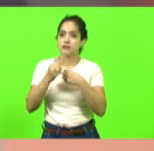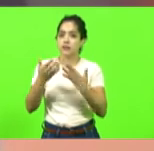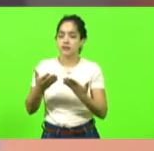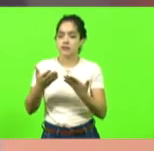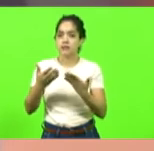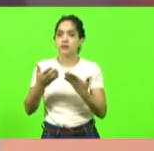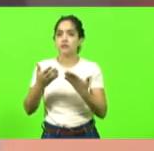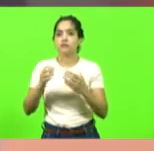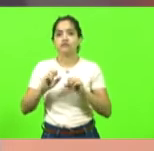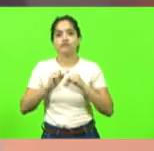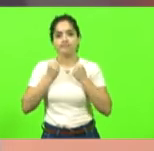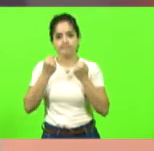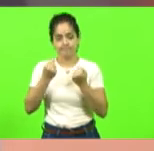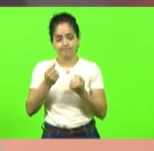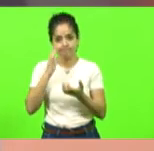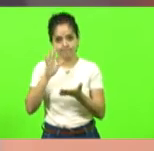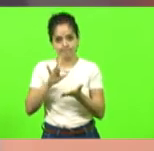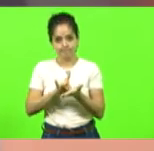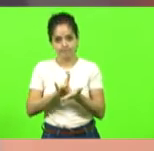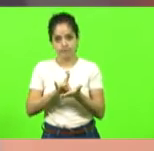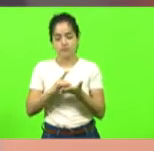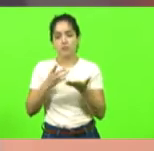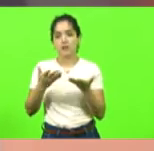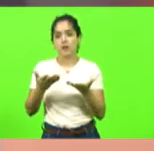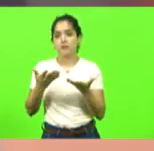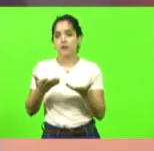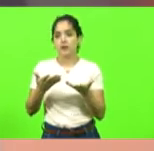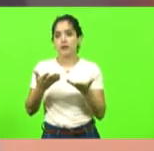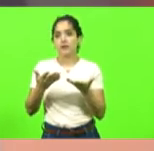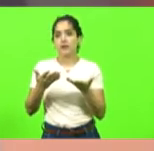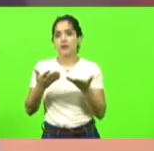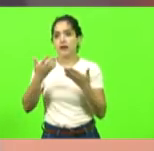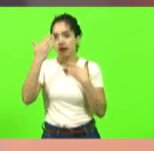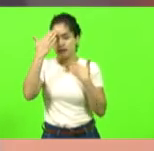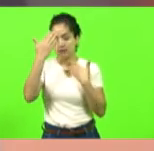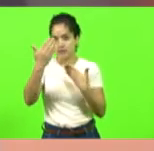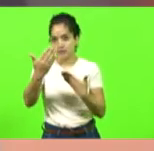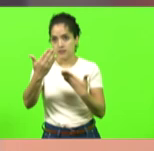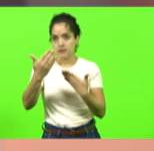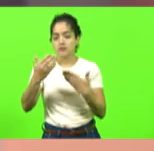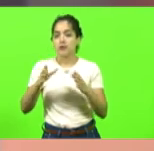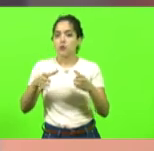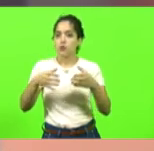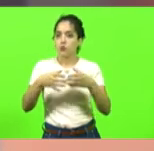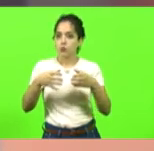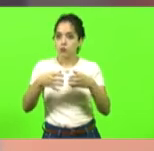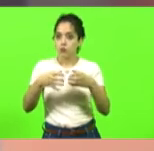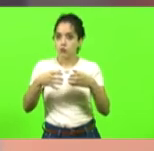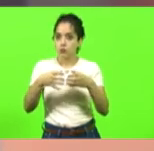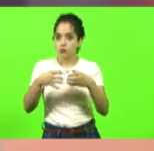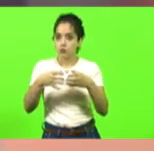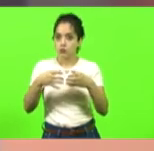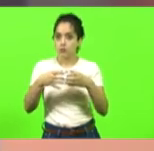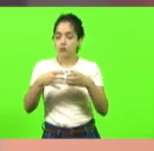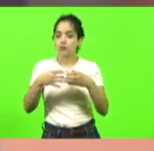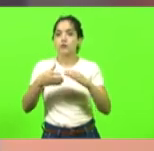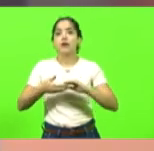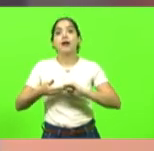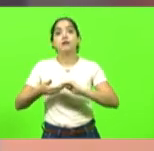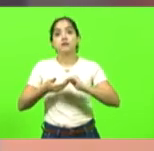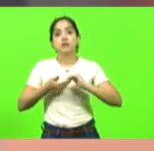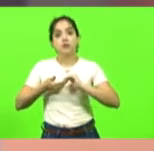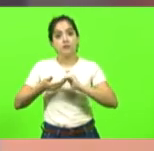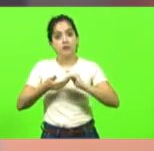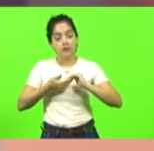e reconhecimento. Eu quero agradecer também a toda a equipe, ao cerimonial, que